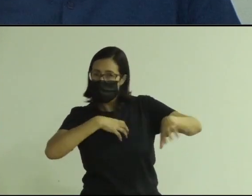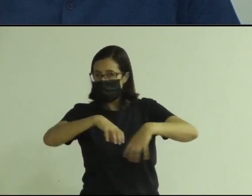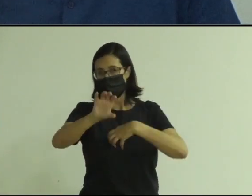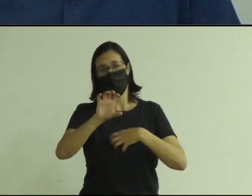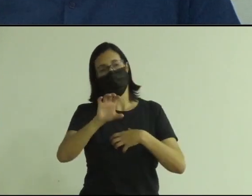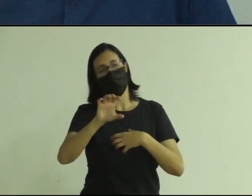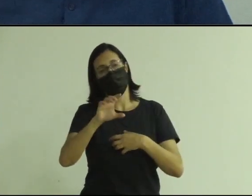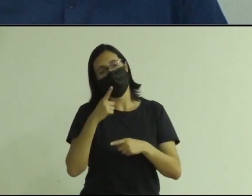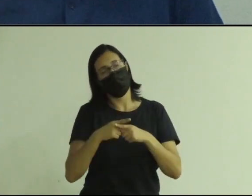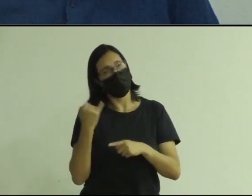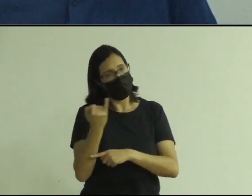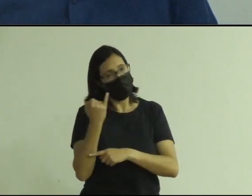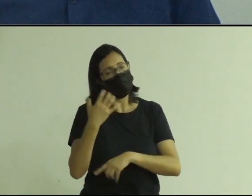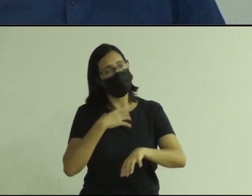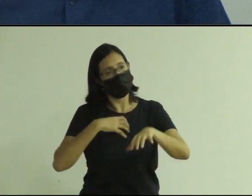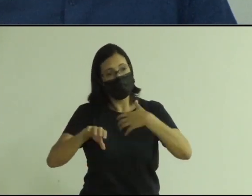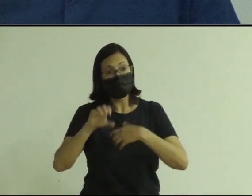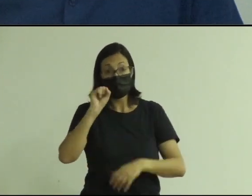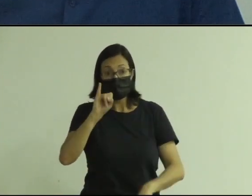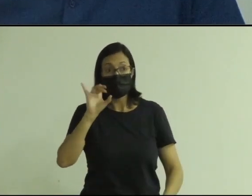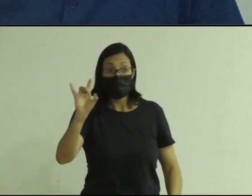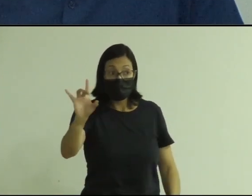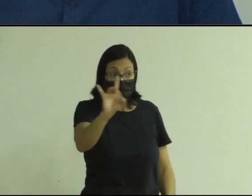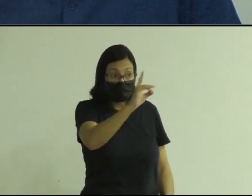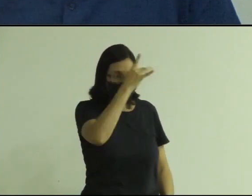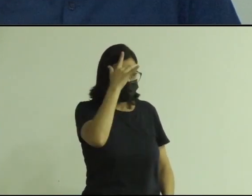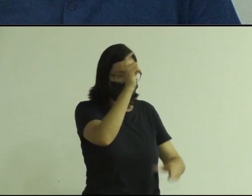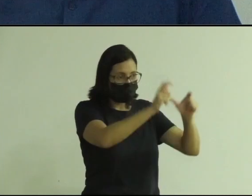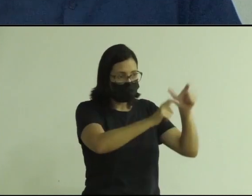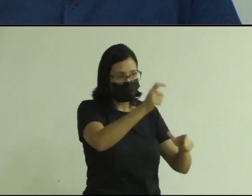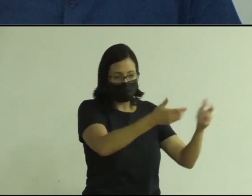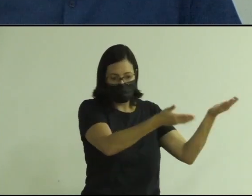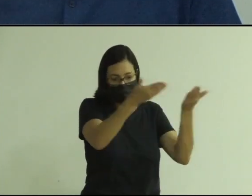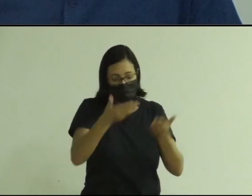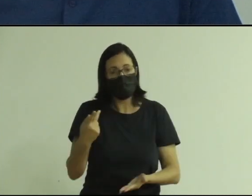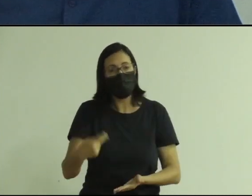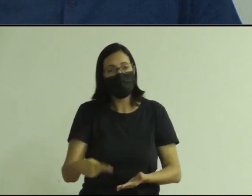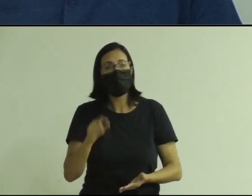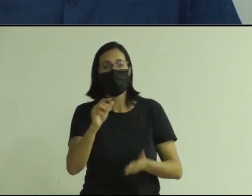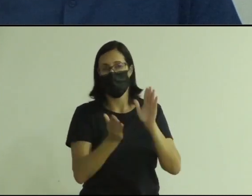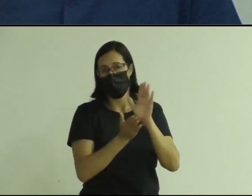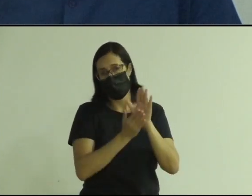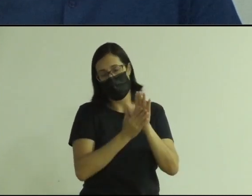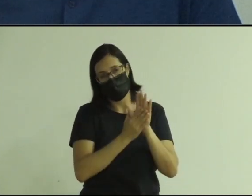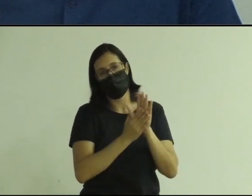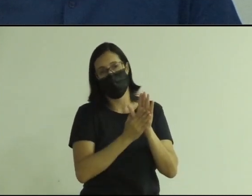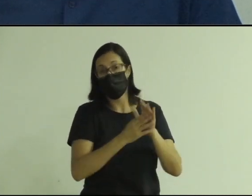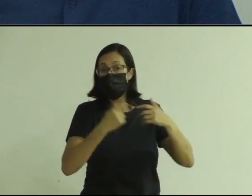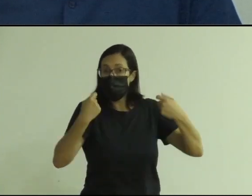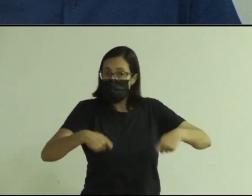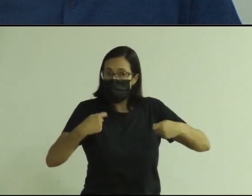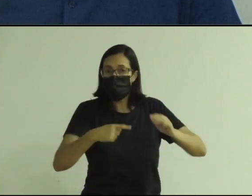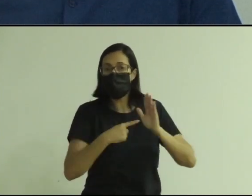intenção primeira é essa. Quando cada um foi convidado, era com essa proposta, né? A gente tem que mostrar para